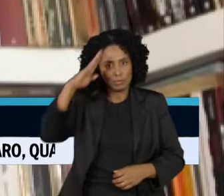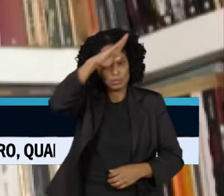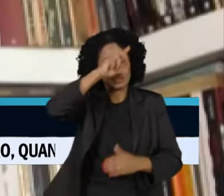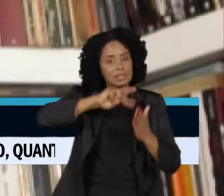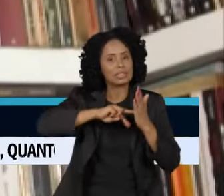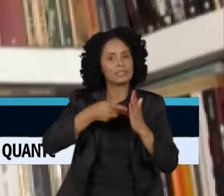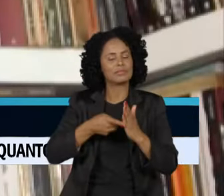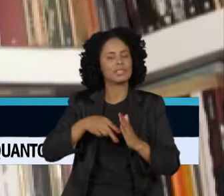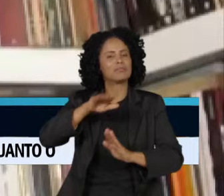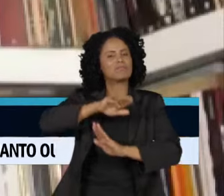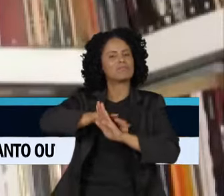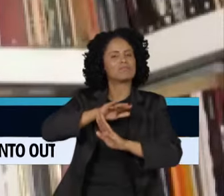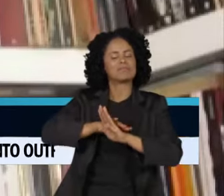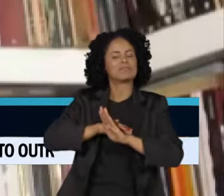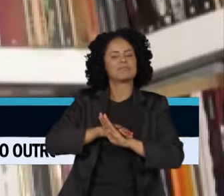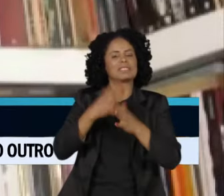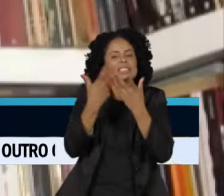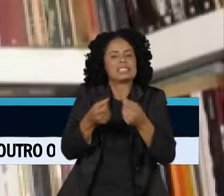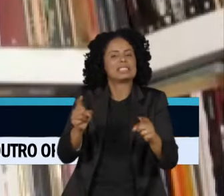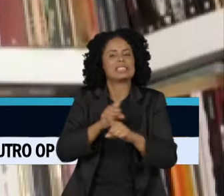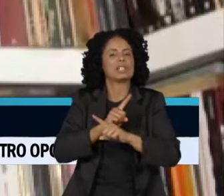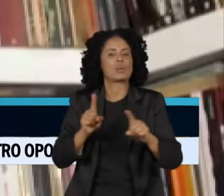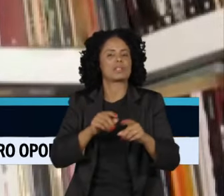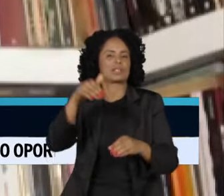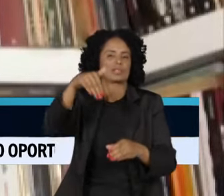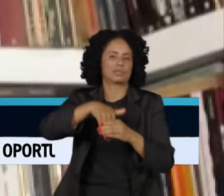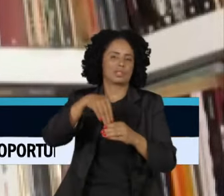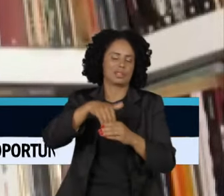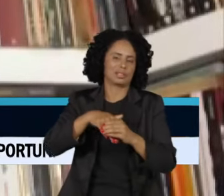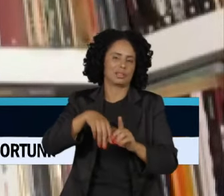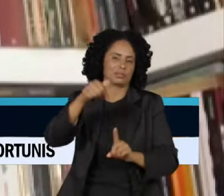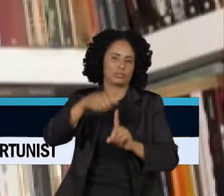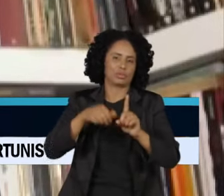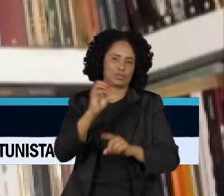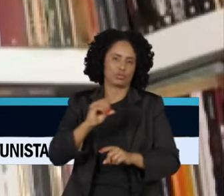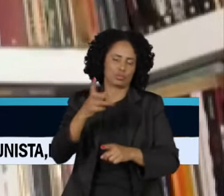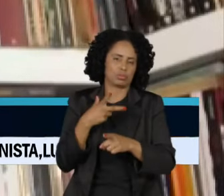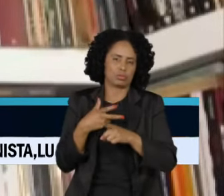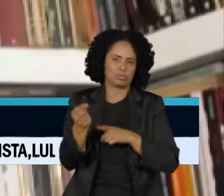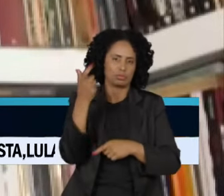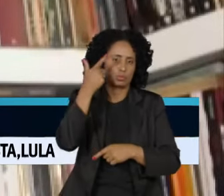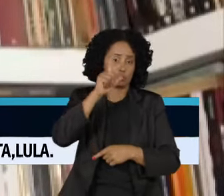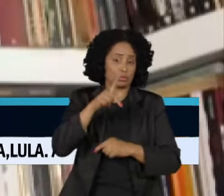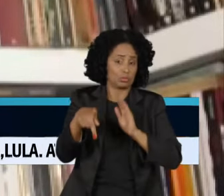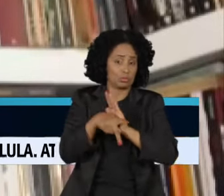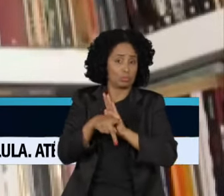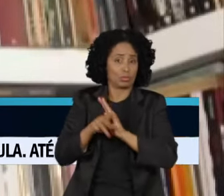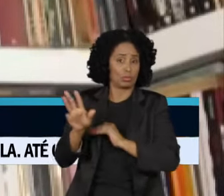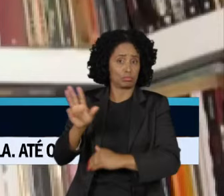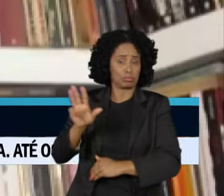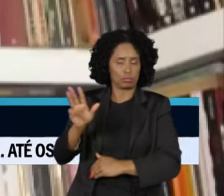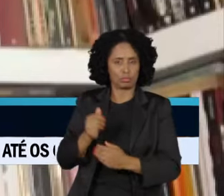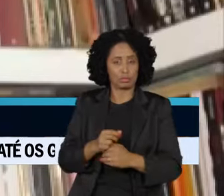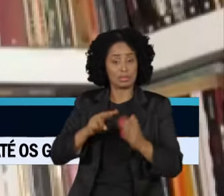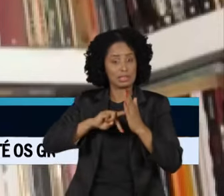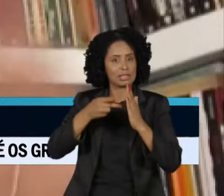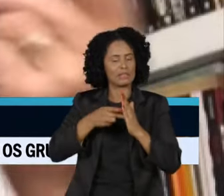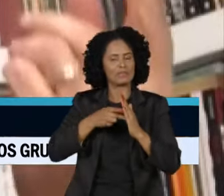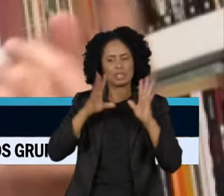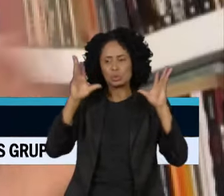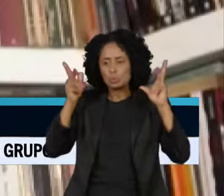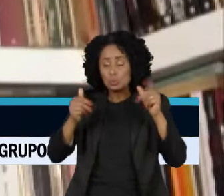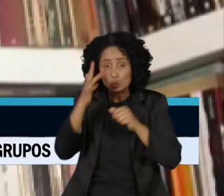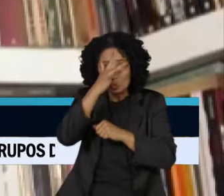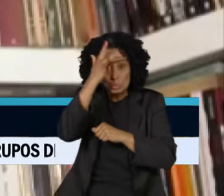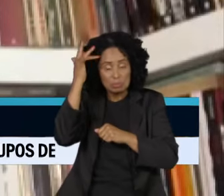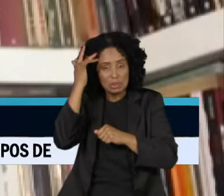desqualificar o processo eleitoral de outubro e jogar água no moinho de alguns dos seus fanáticos seguidores, não de todos, e muito